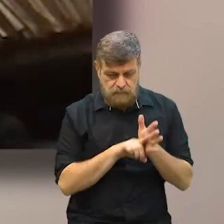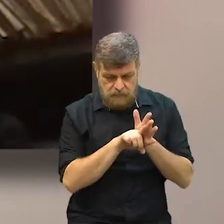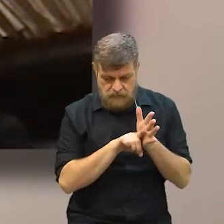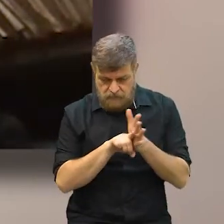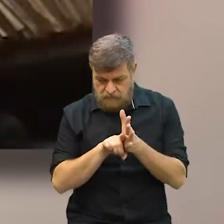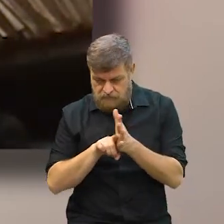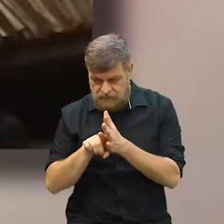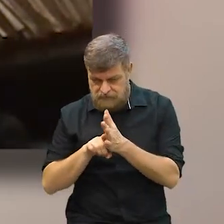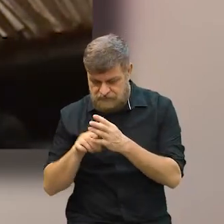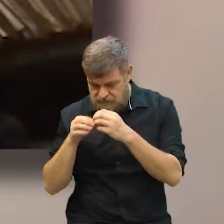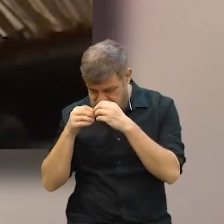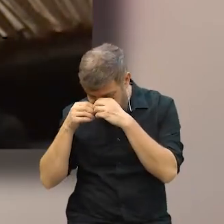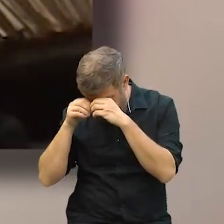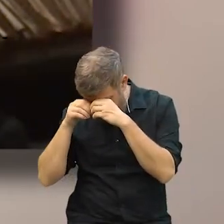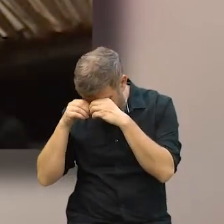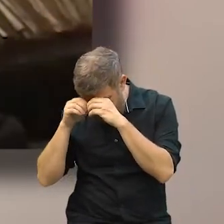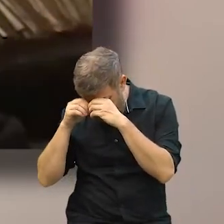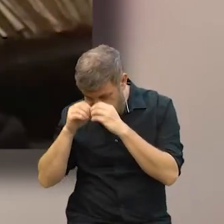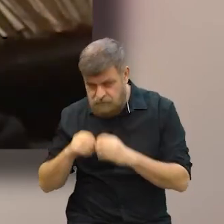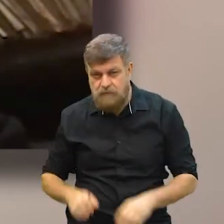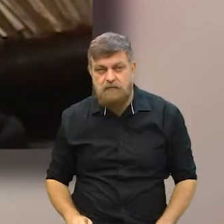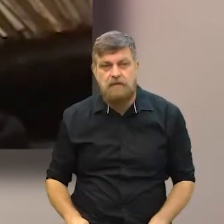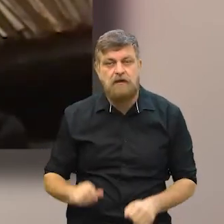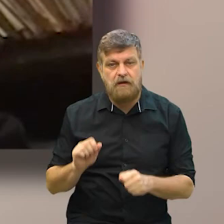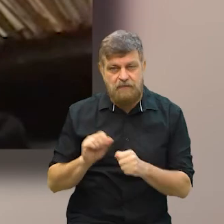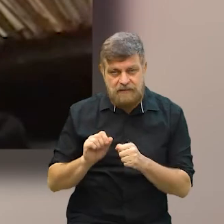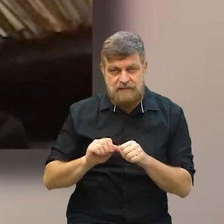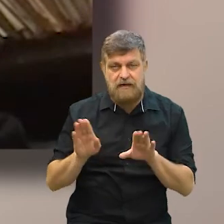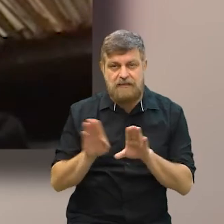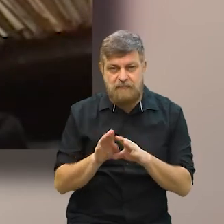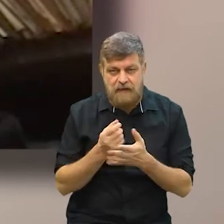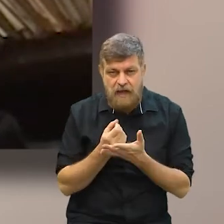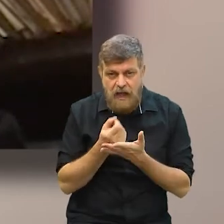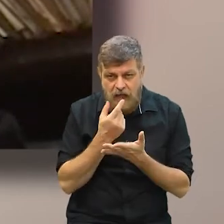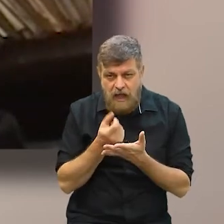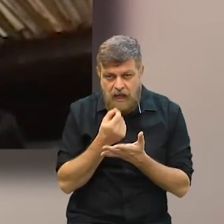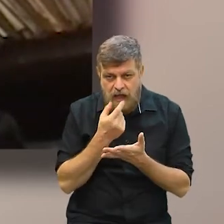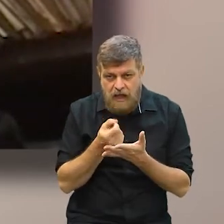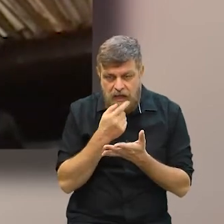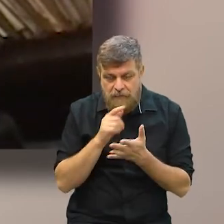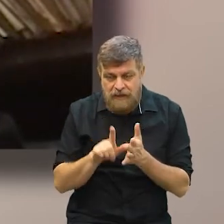sorologias seriadas até 6 meses e vai fazer o uso